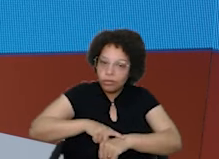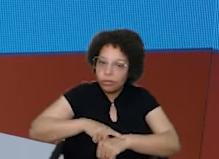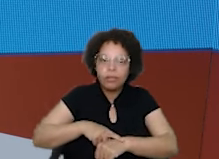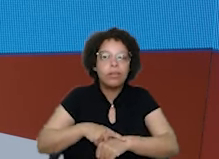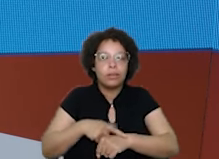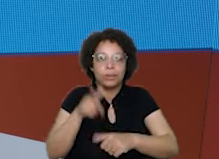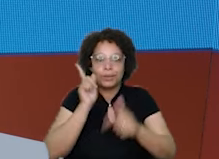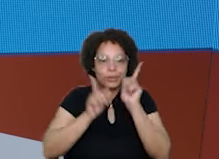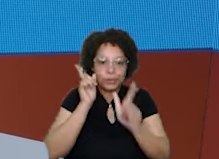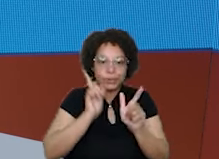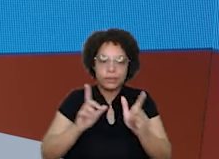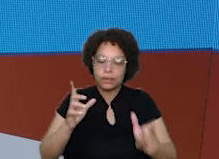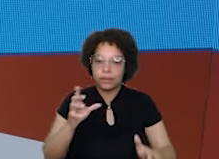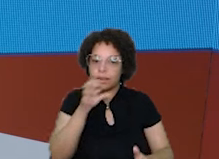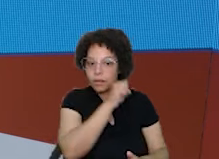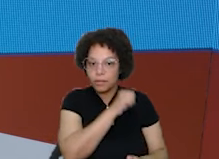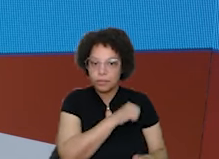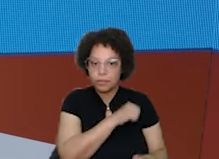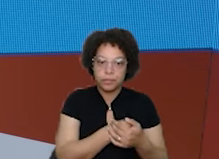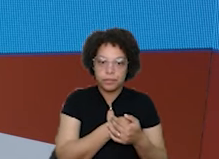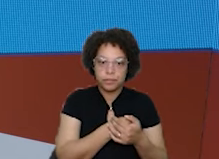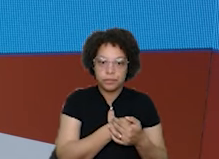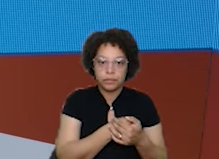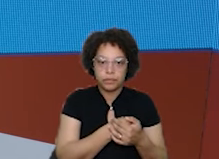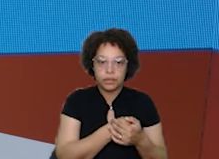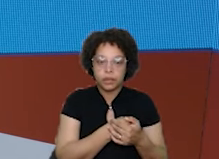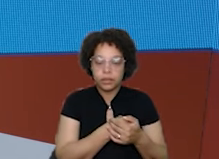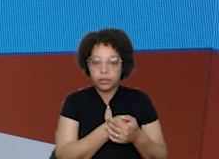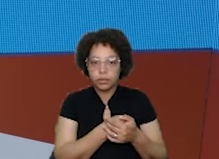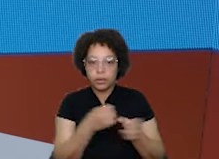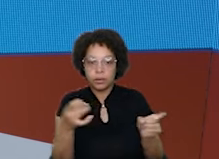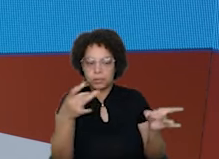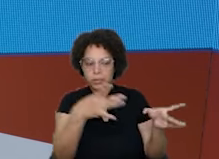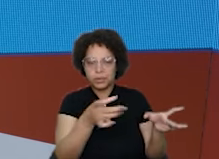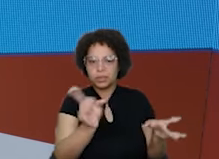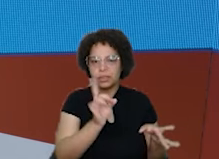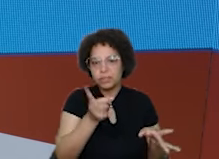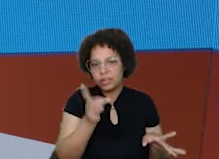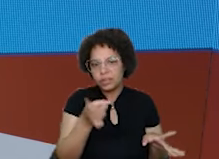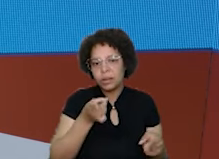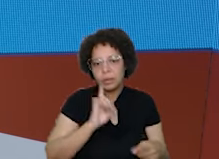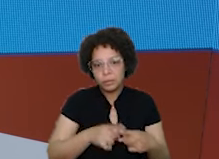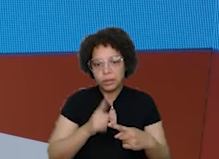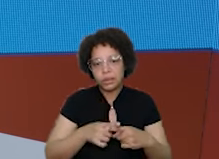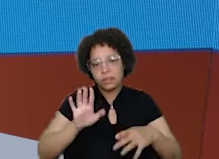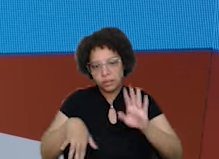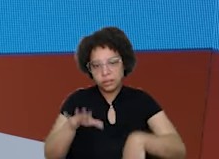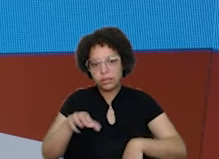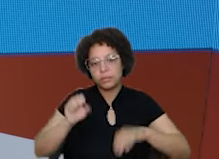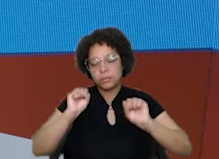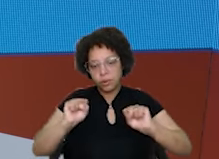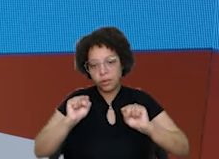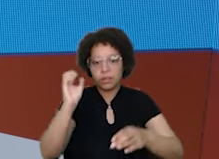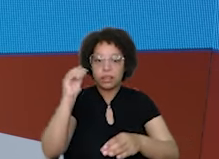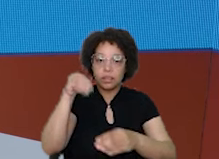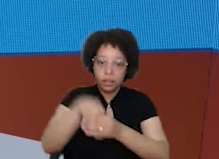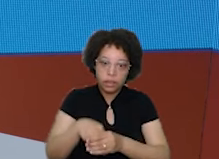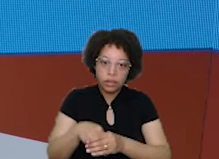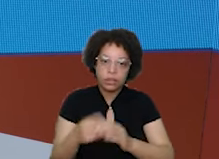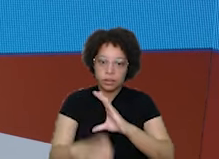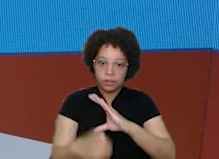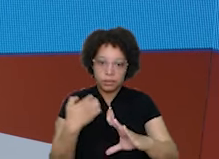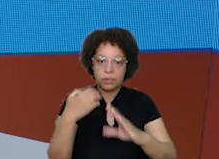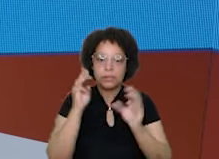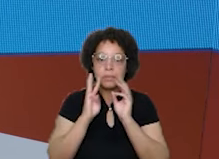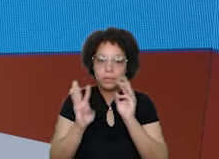então por isso que eu sempre digo assim Não despreze nenhum canal porque às vezes você pode ter dentro do e-mail Mark a tua maior taxa